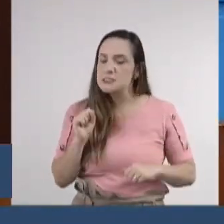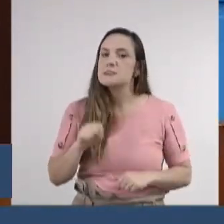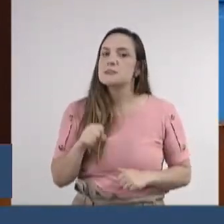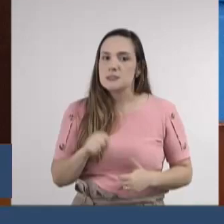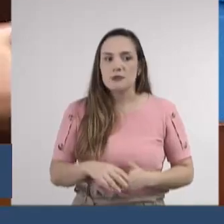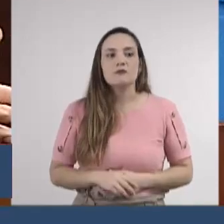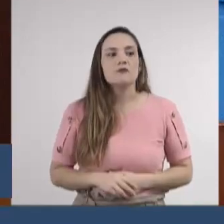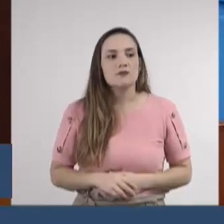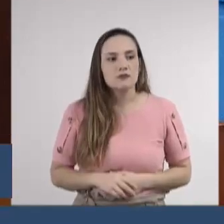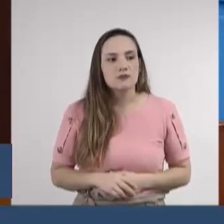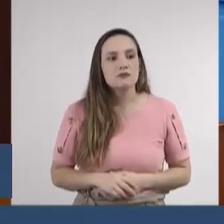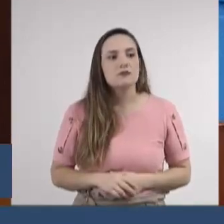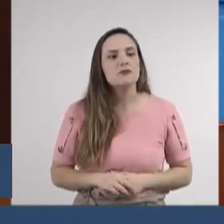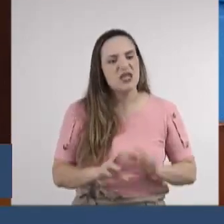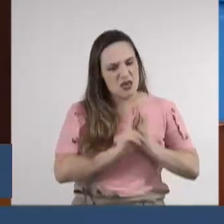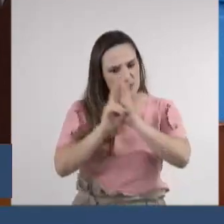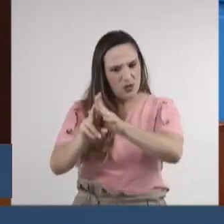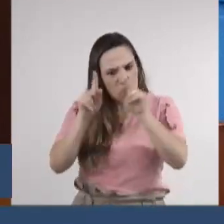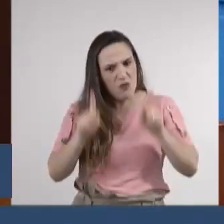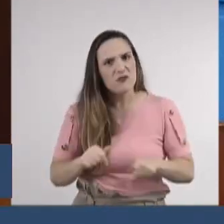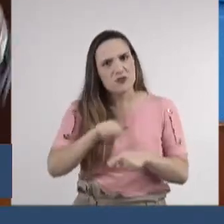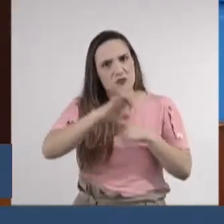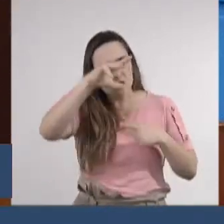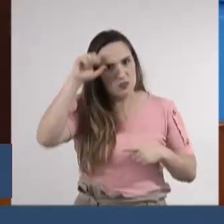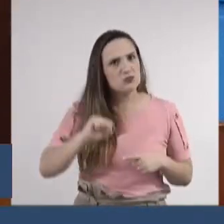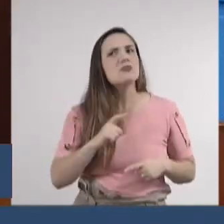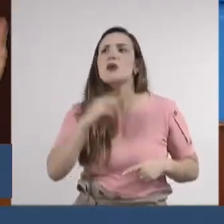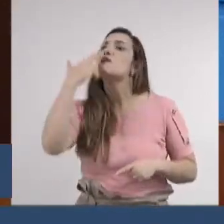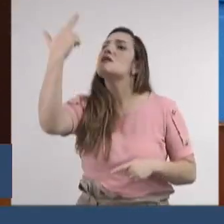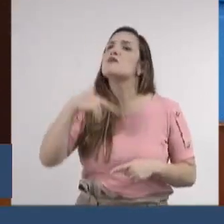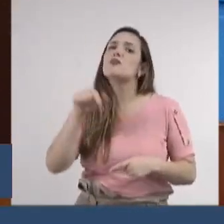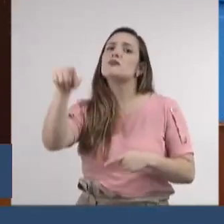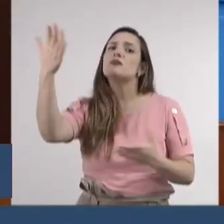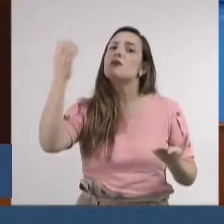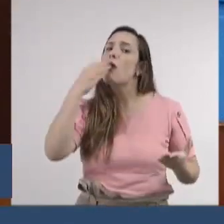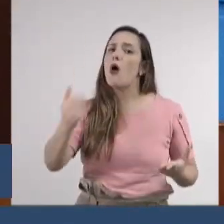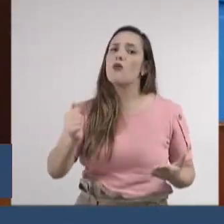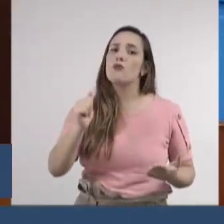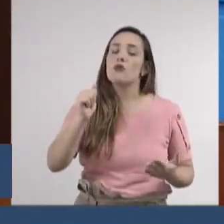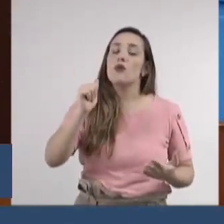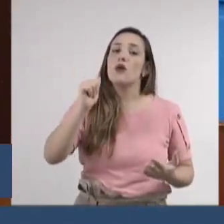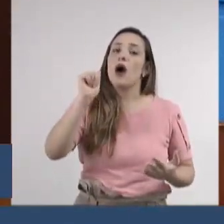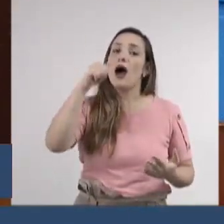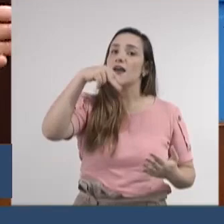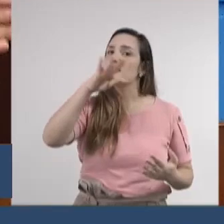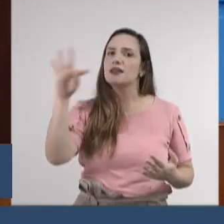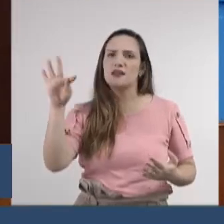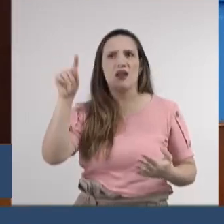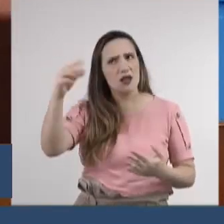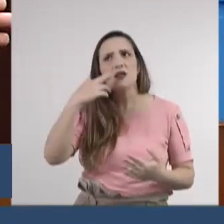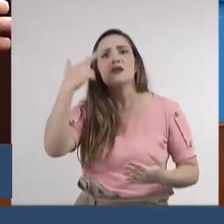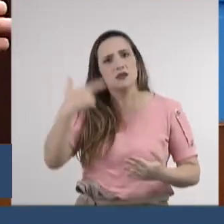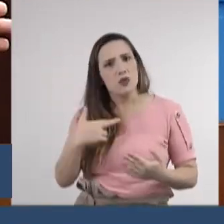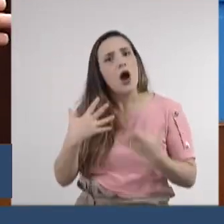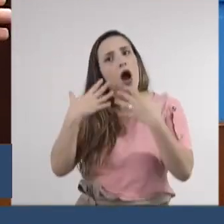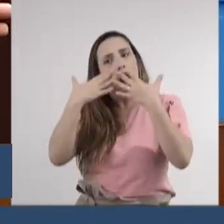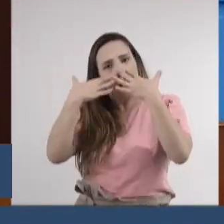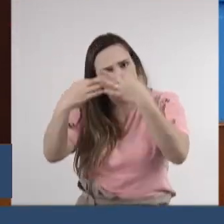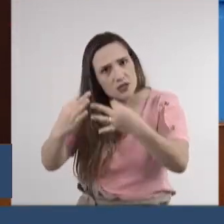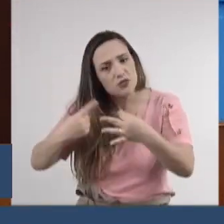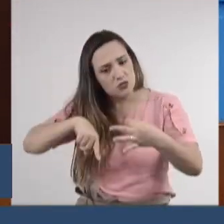essa casa precisa, representando o povo sul-mato-grossense, ter uma resposta satisfatória por parte da